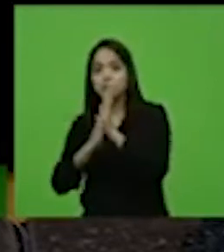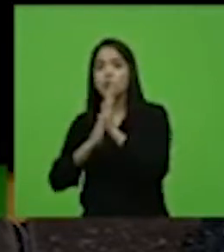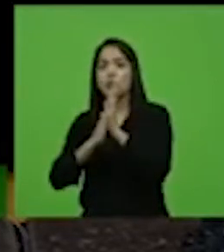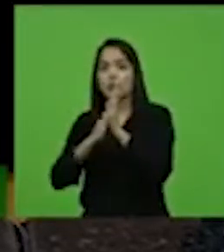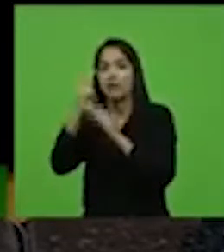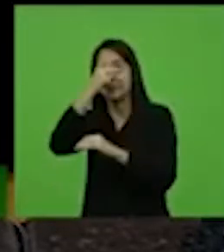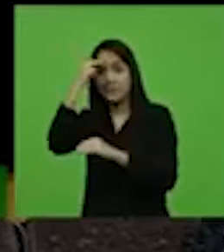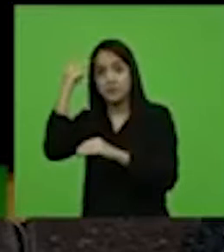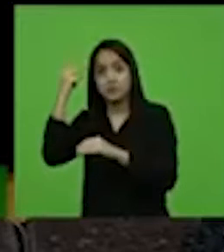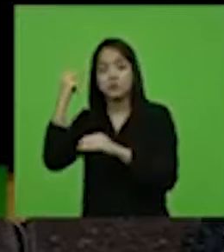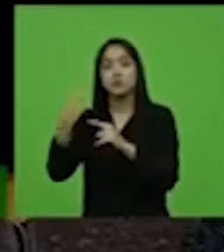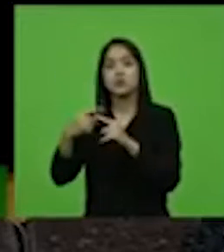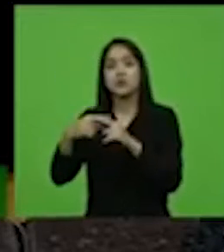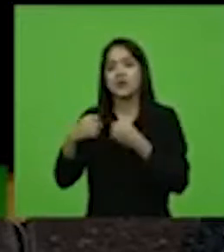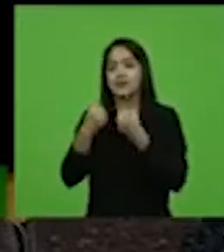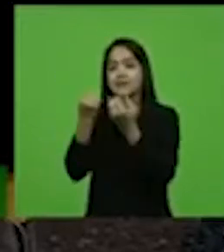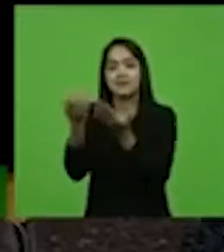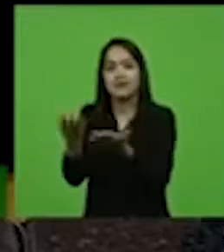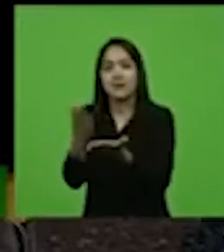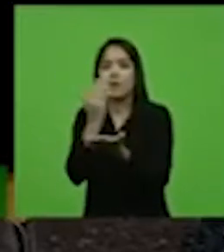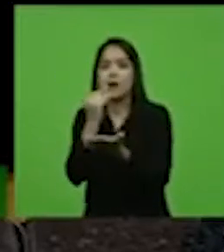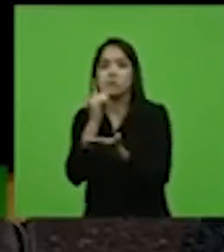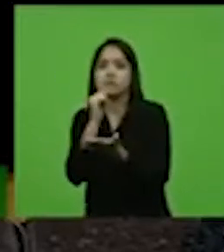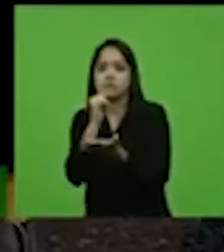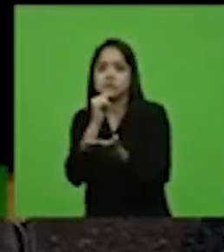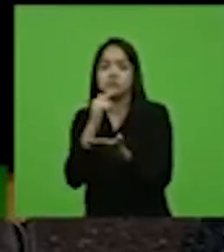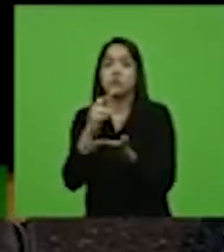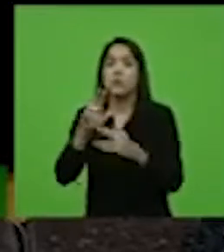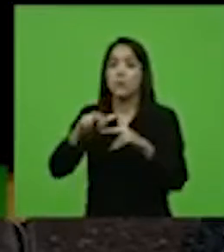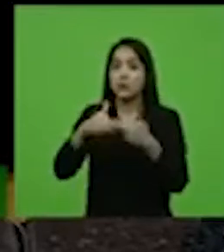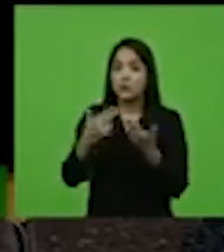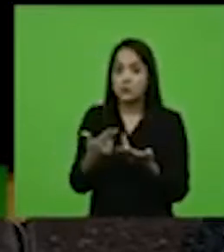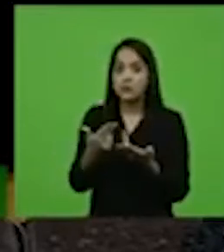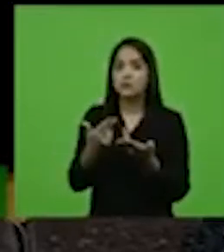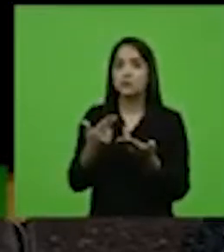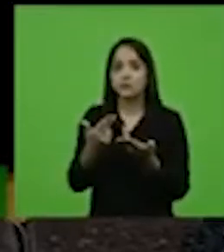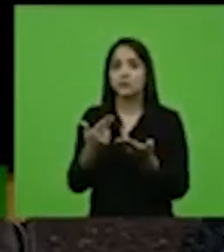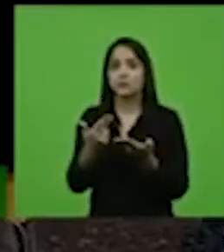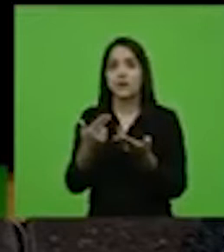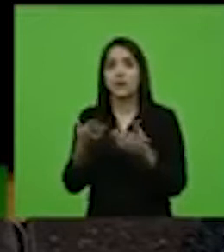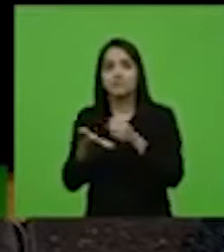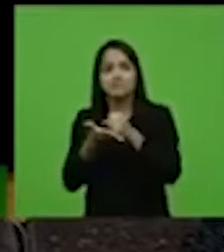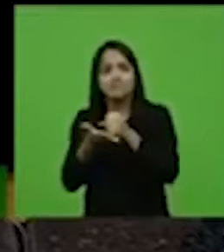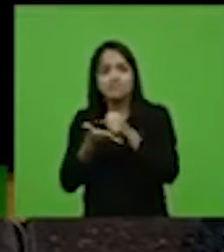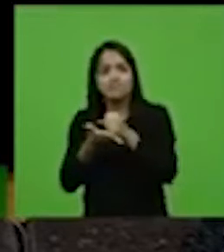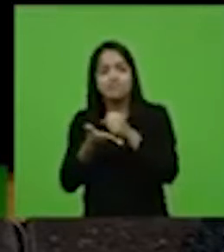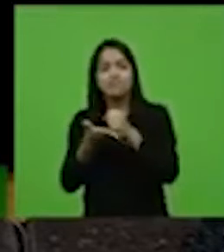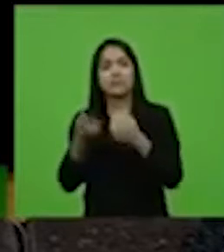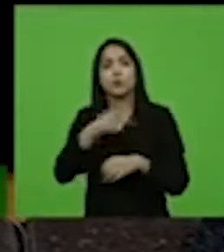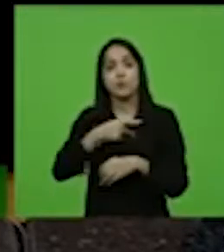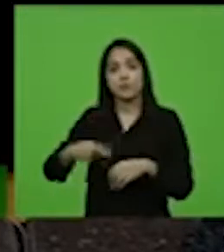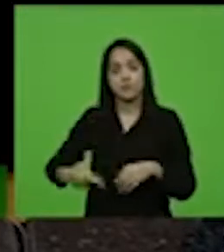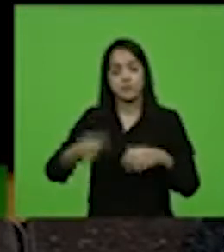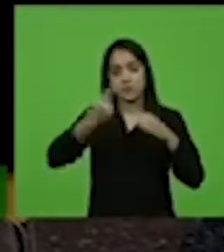dar alimento aos cães. Então, por esse motivo, surgiu da base, de fato, como presidente da